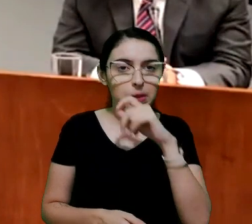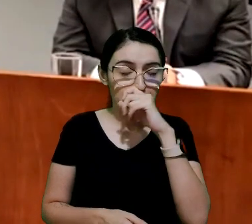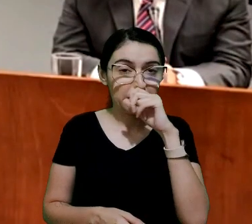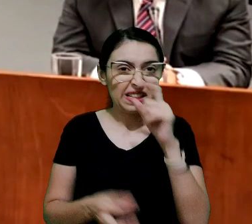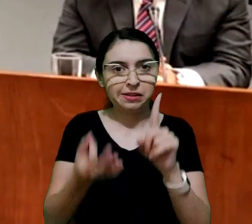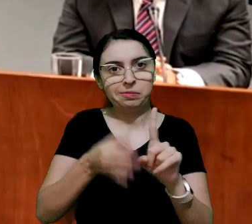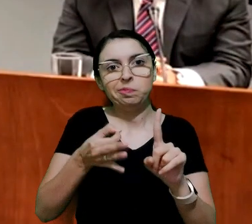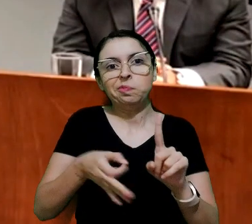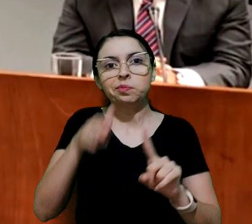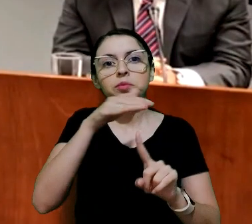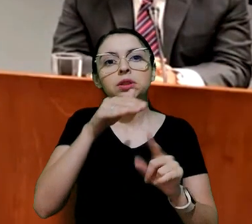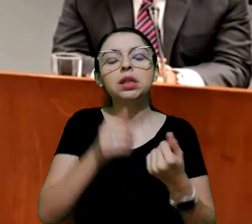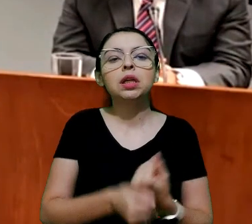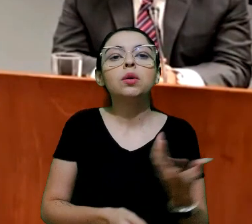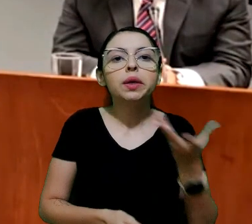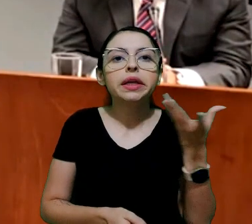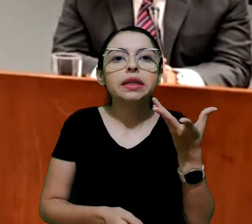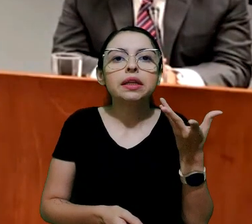Não é?